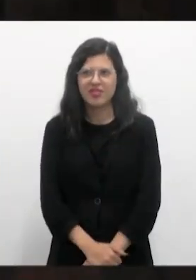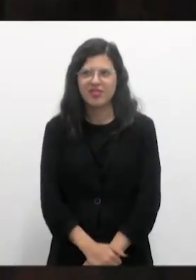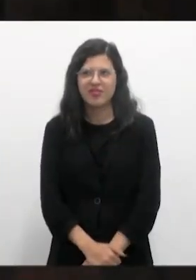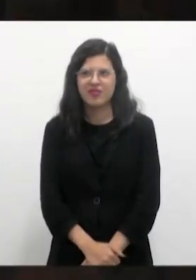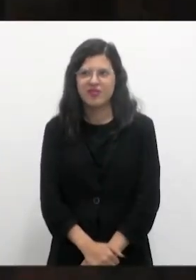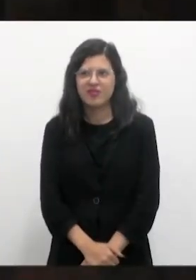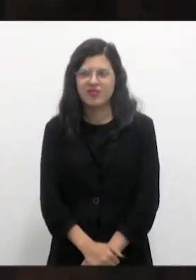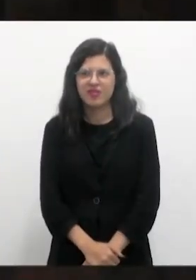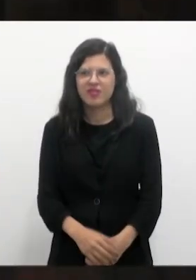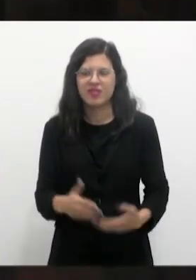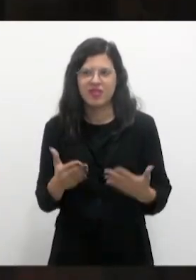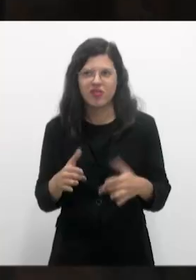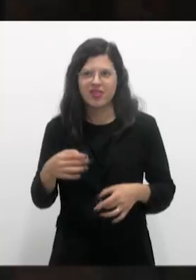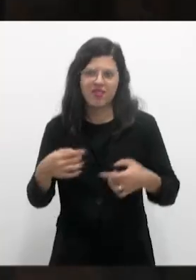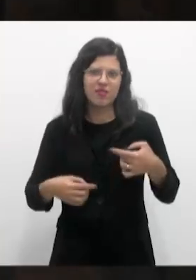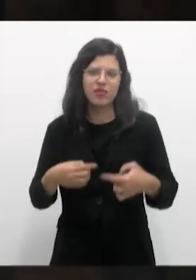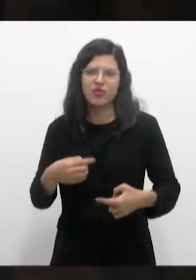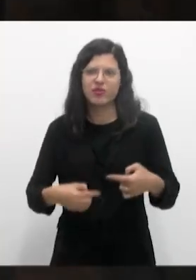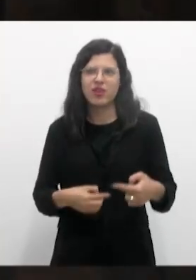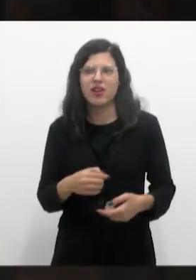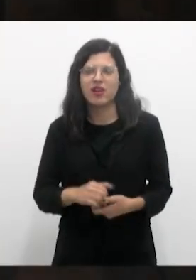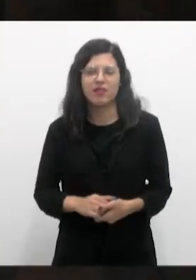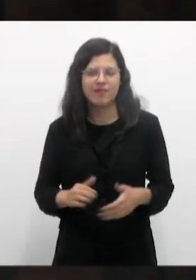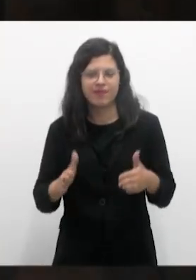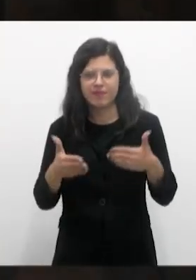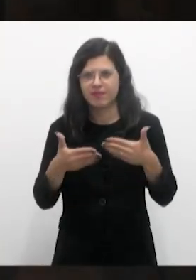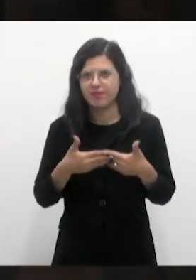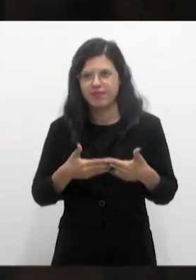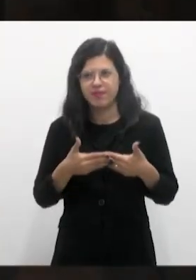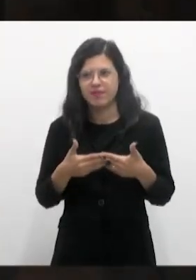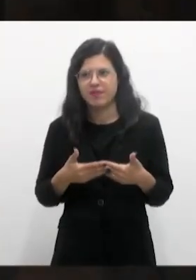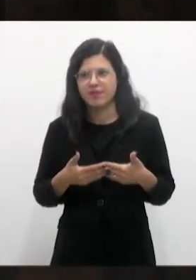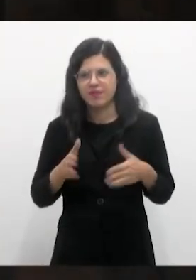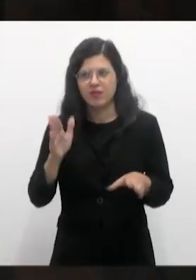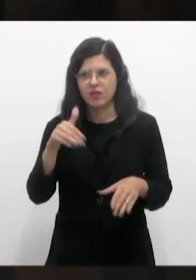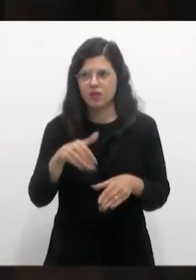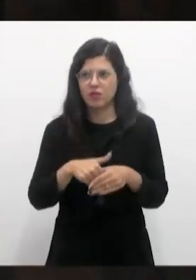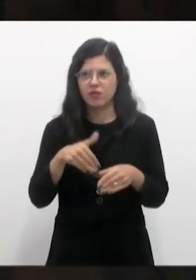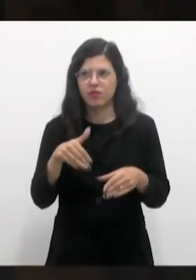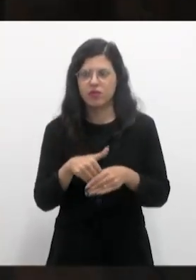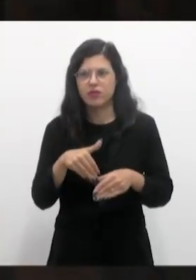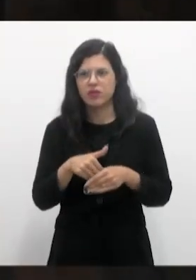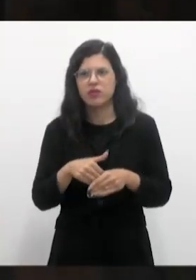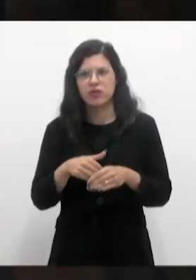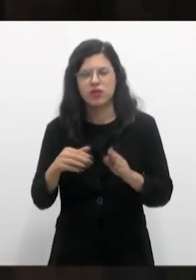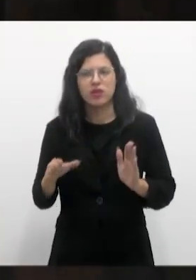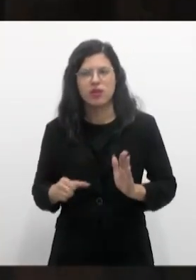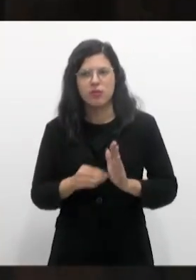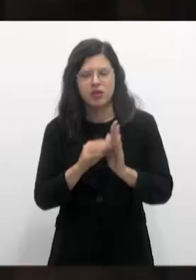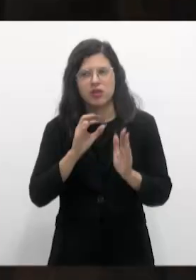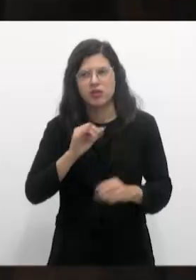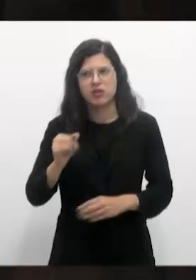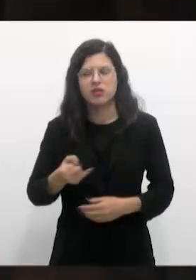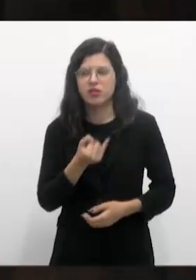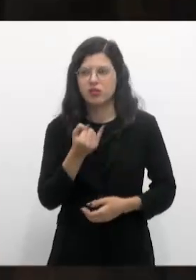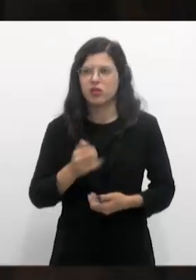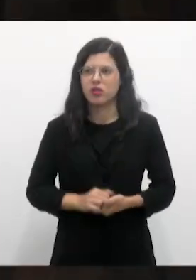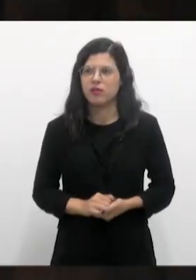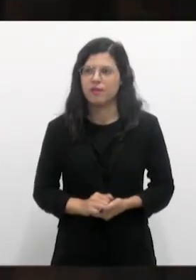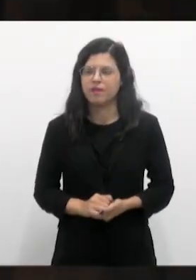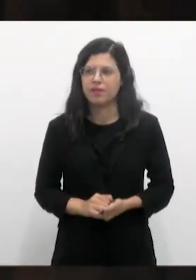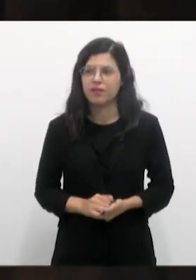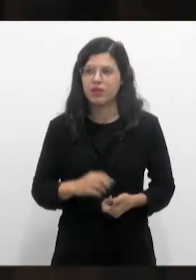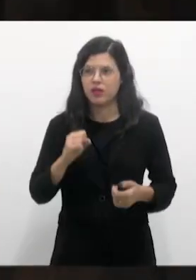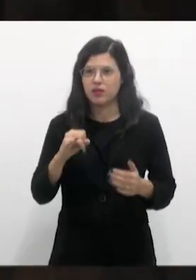Não havendo quem queira discutir, encerrada a discussão. Em votação, as emendas da CCJ.